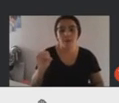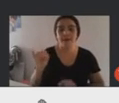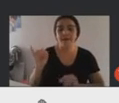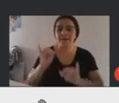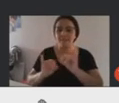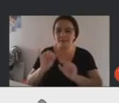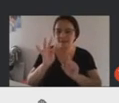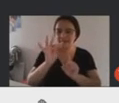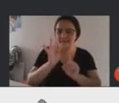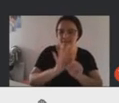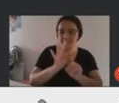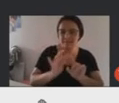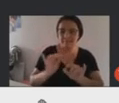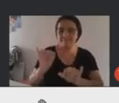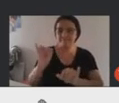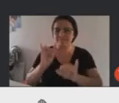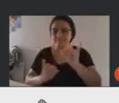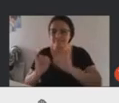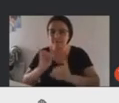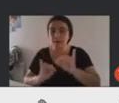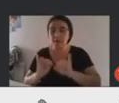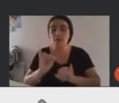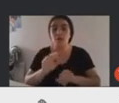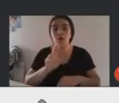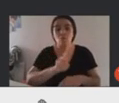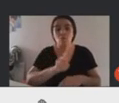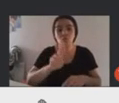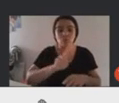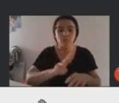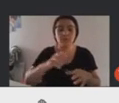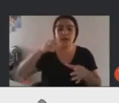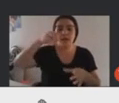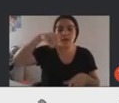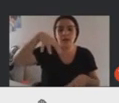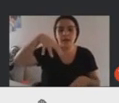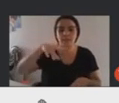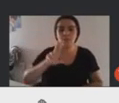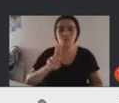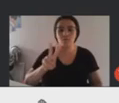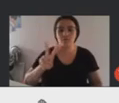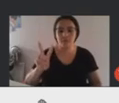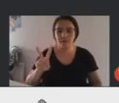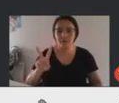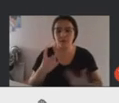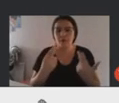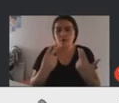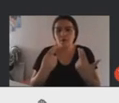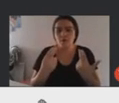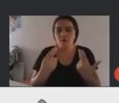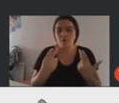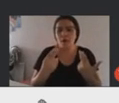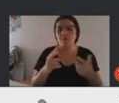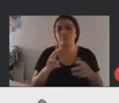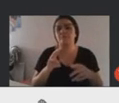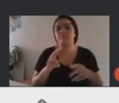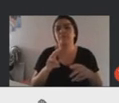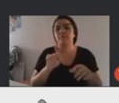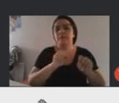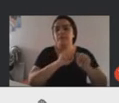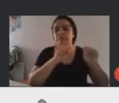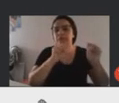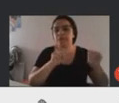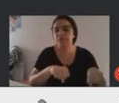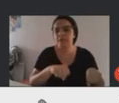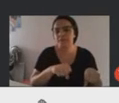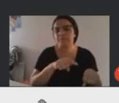nós usamos, ao invés da lâmpada de ultravioleta, uma lâmpada de infravermelho, que inclusive é a mesma que a gente usa nos sisteminhas